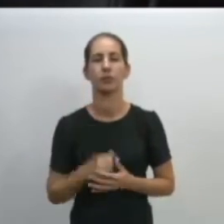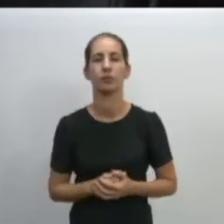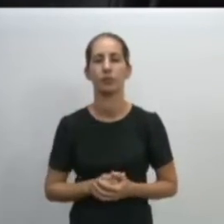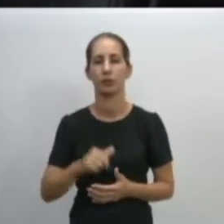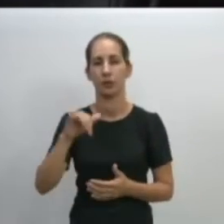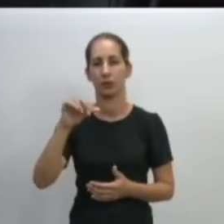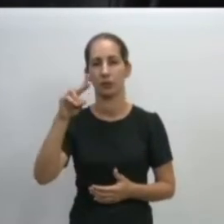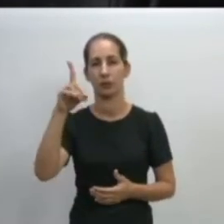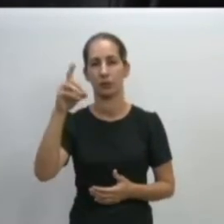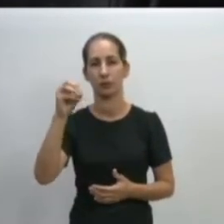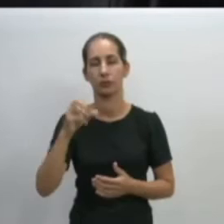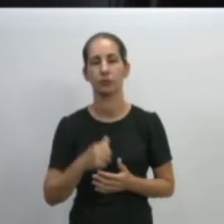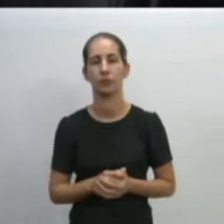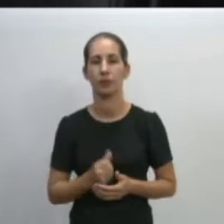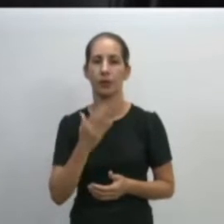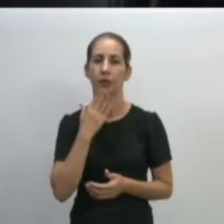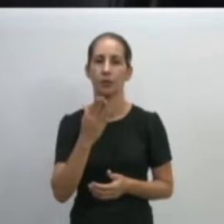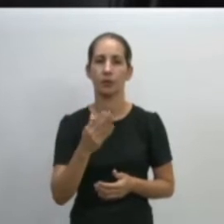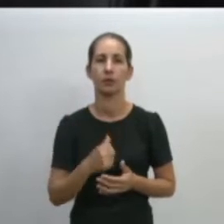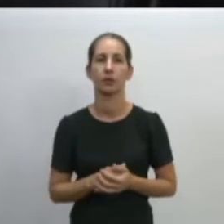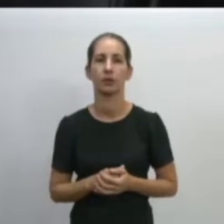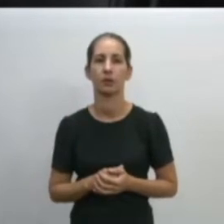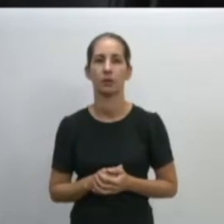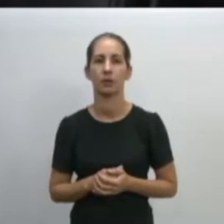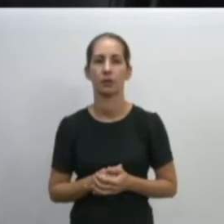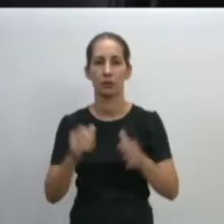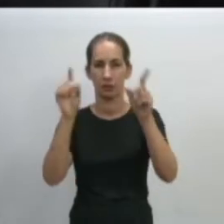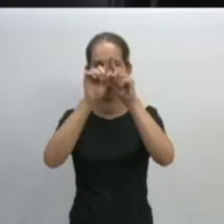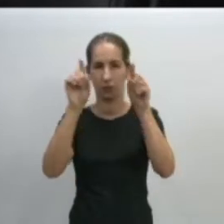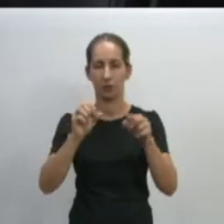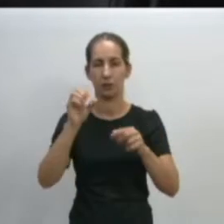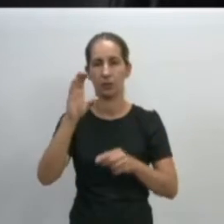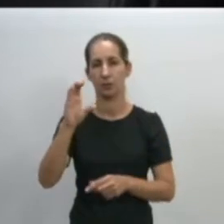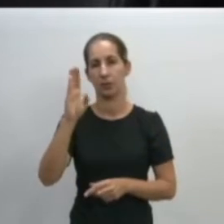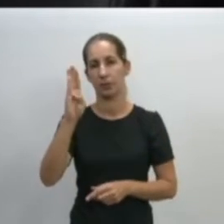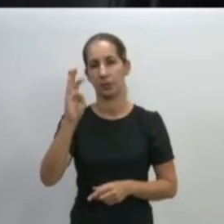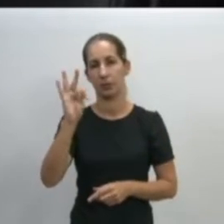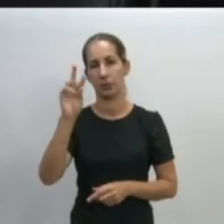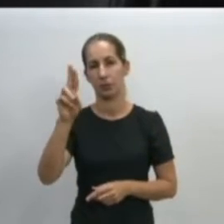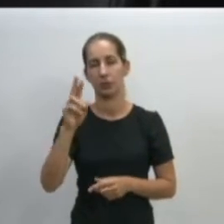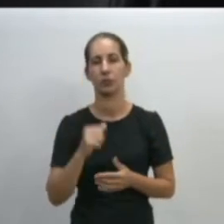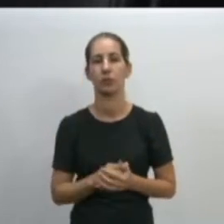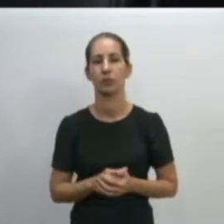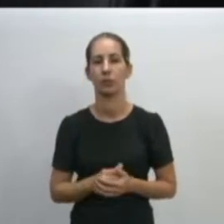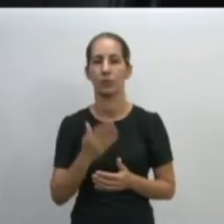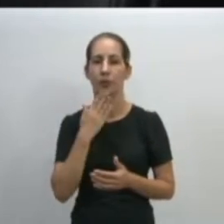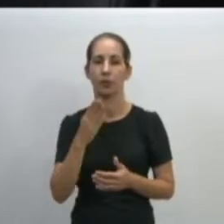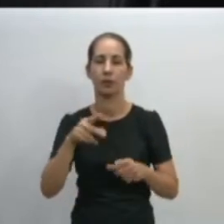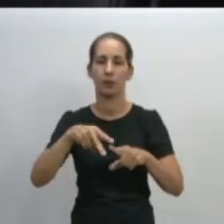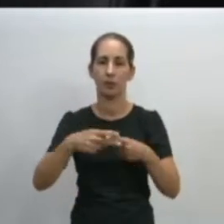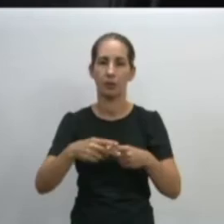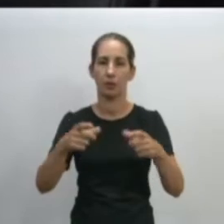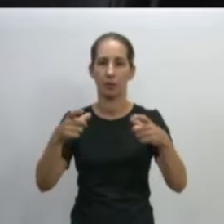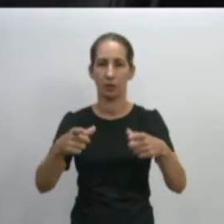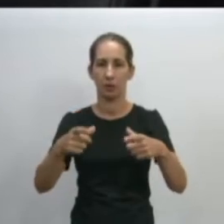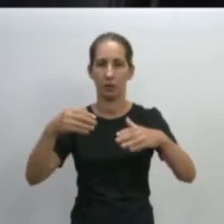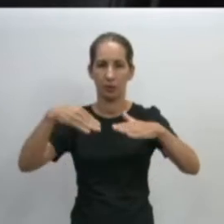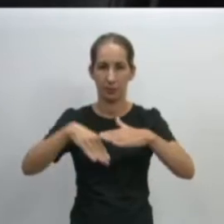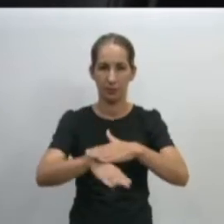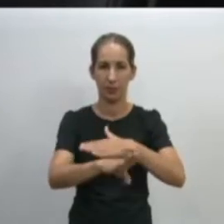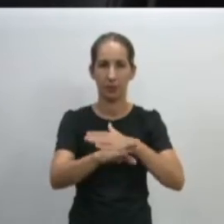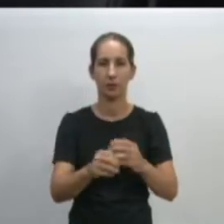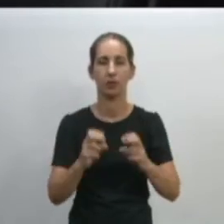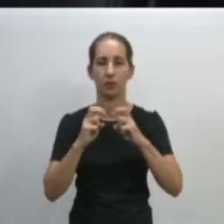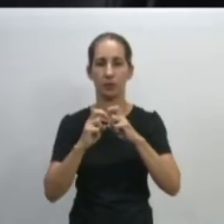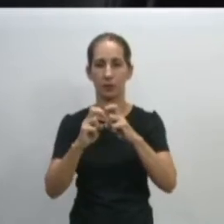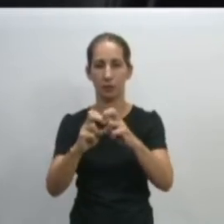Nivaldo Bacurau requer que seja enviado ofício à CBTU solicitando reparo da galeria que passa embaixo da estação de